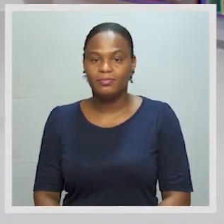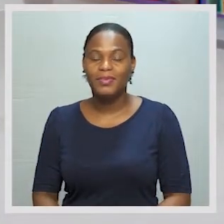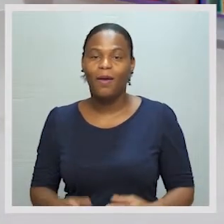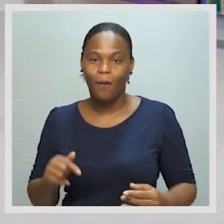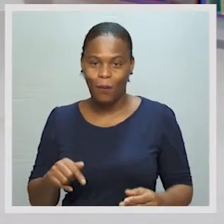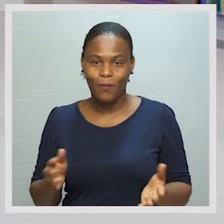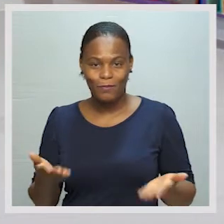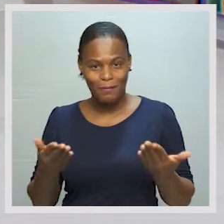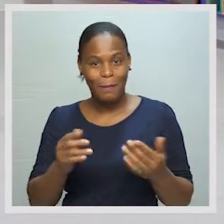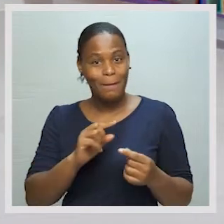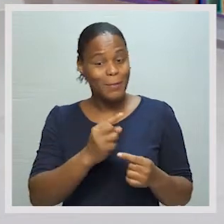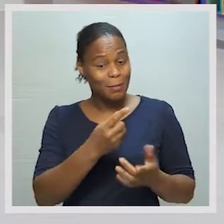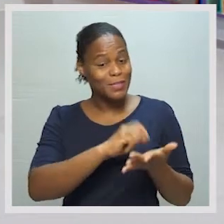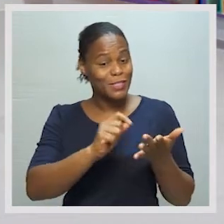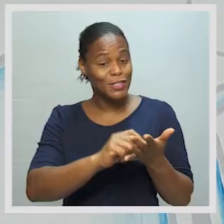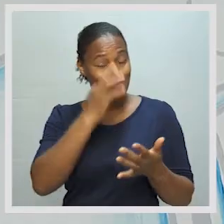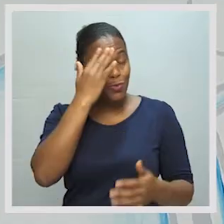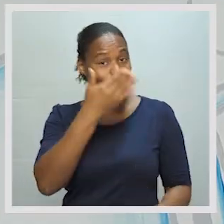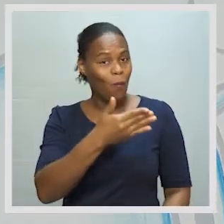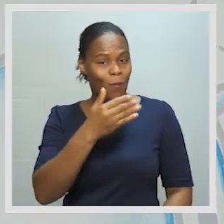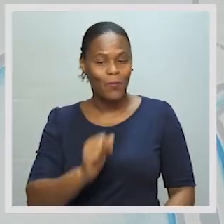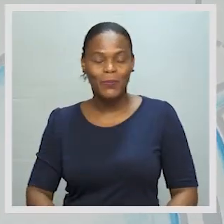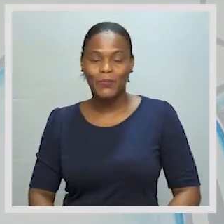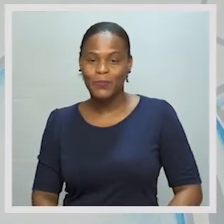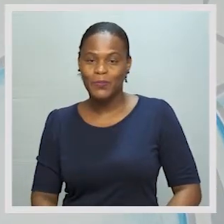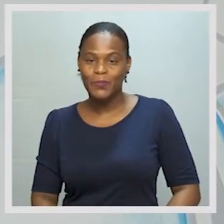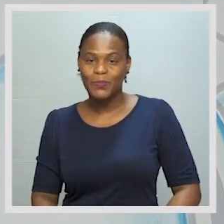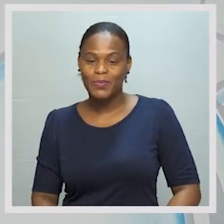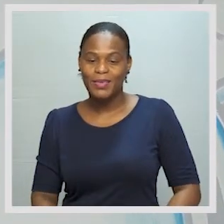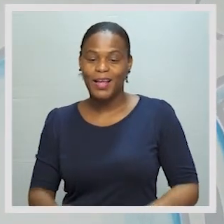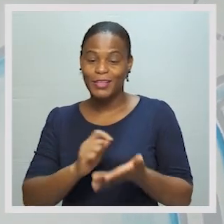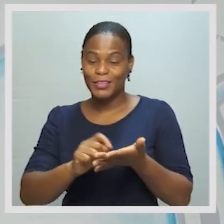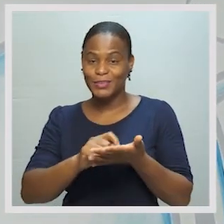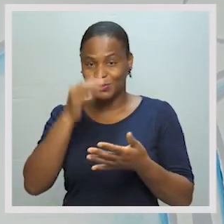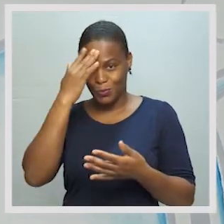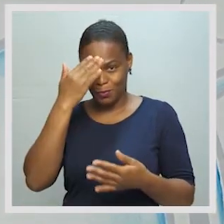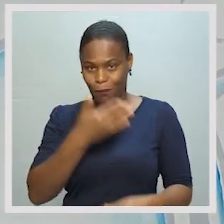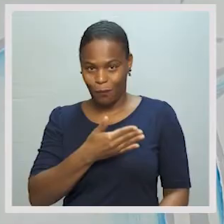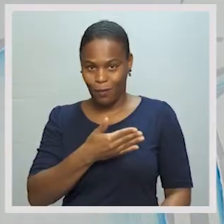Então, vamos ao primeiro exercício. O primeiro exercício,